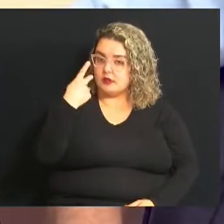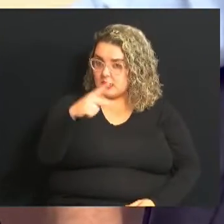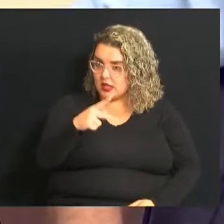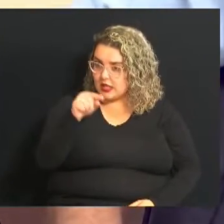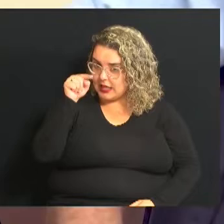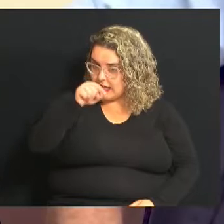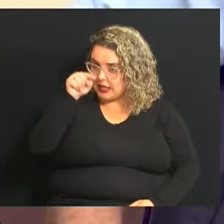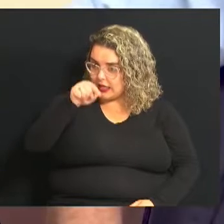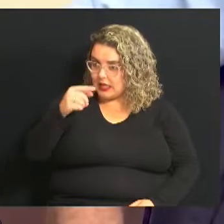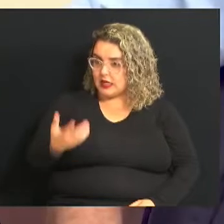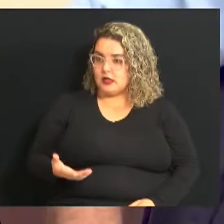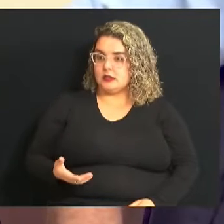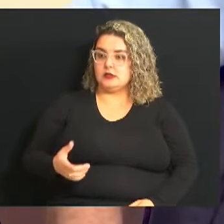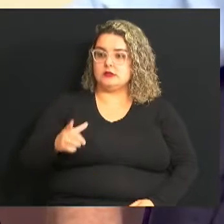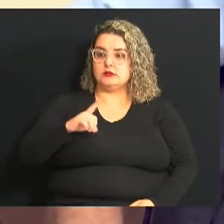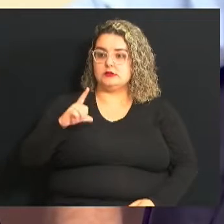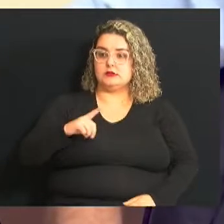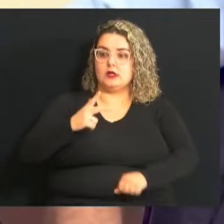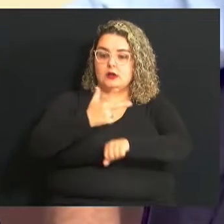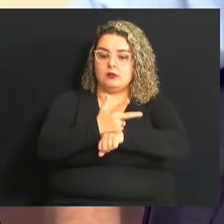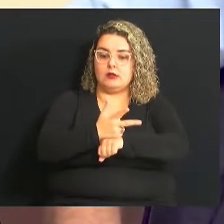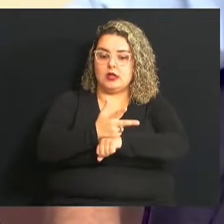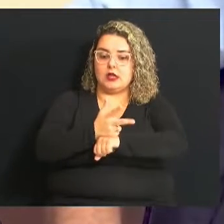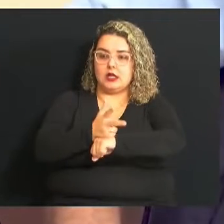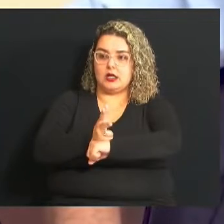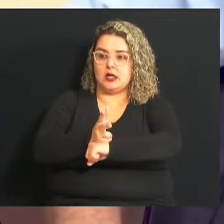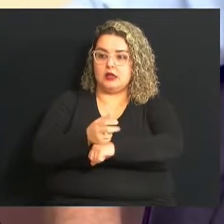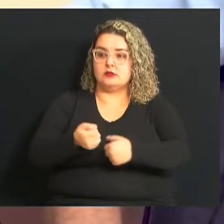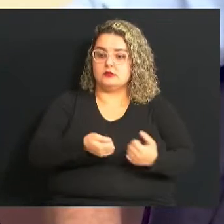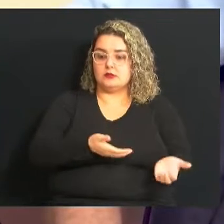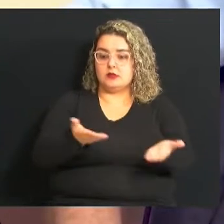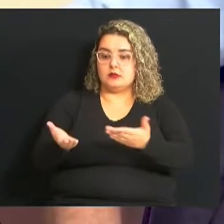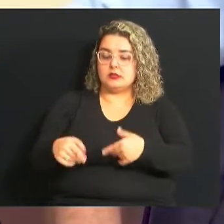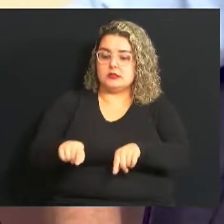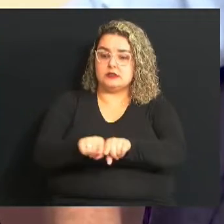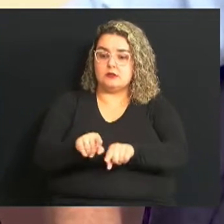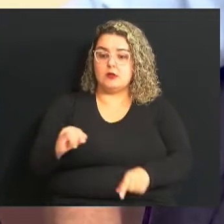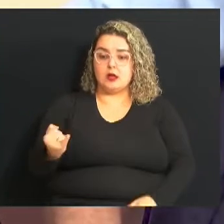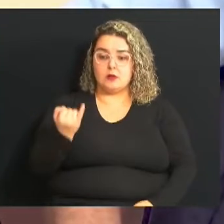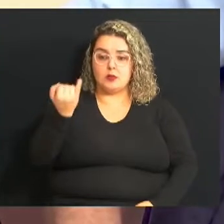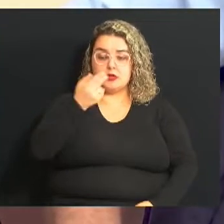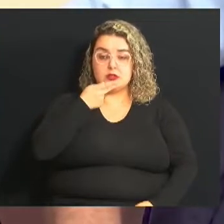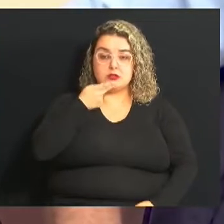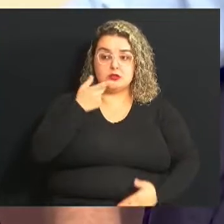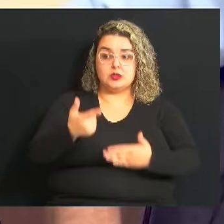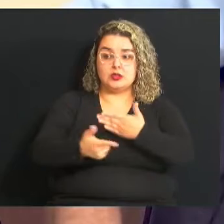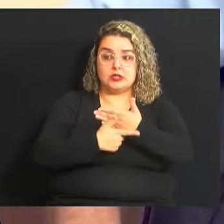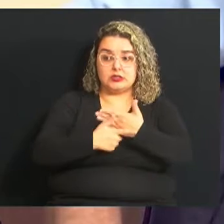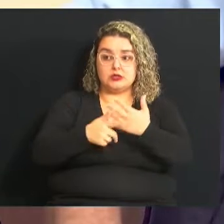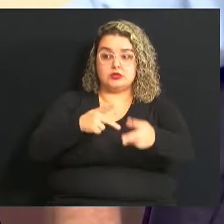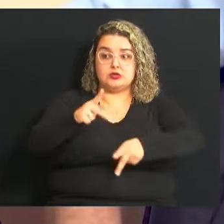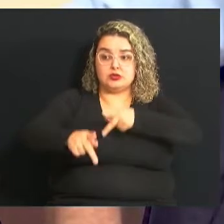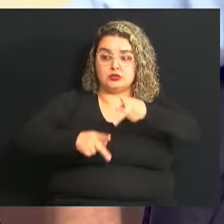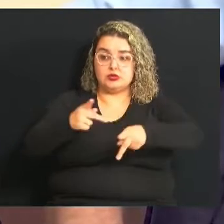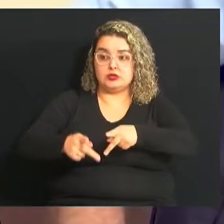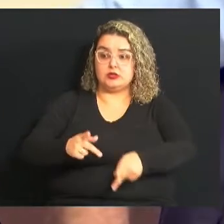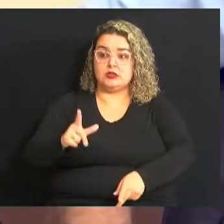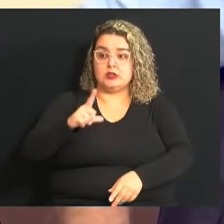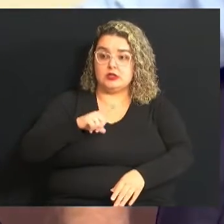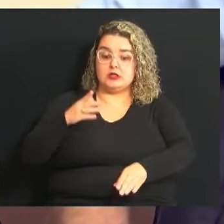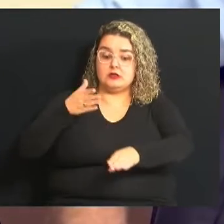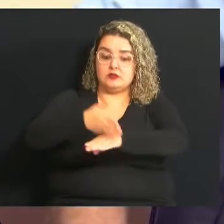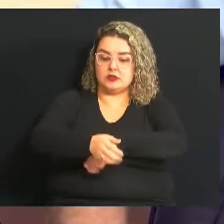tem a gravação e tem a apresentação também. Importante falar o papel da população que teve nessas audiências